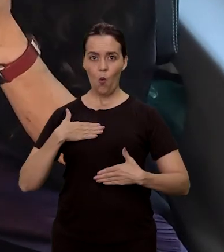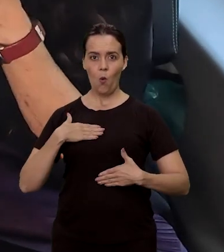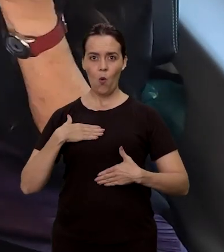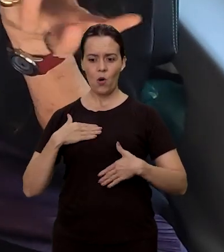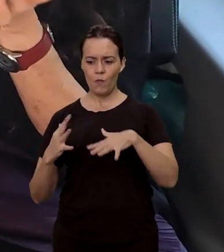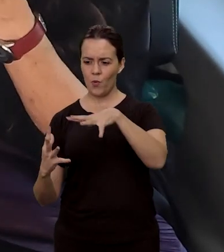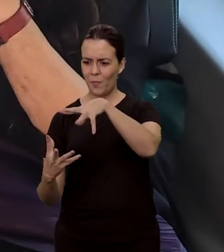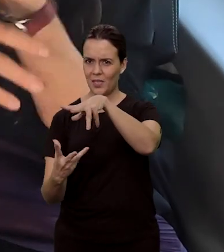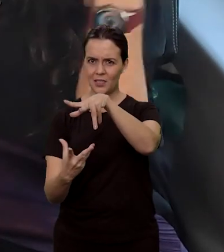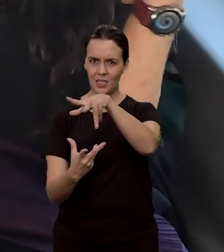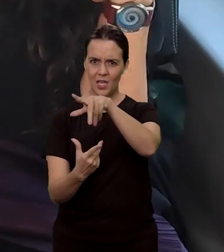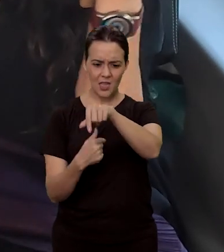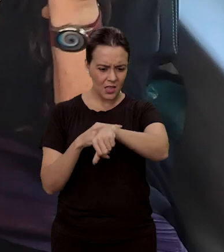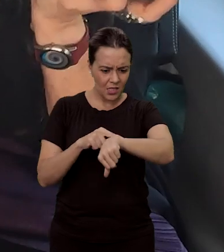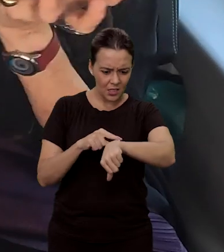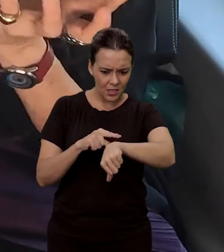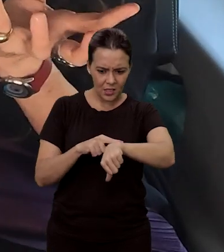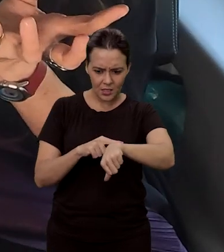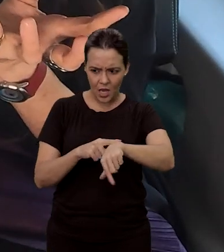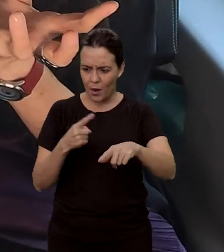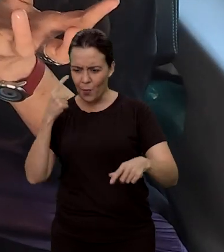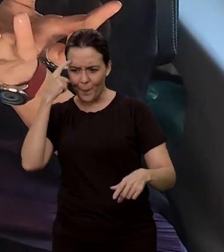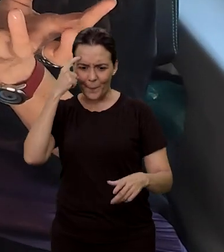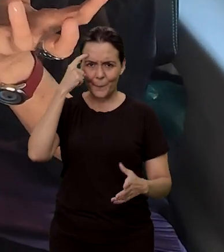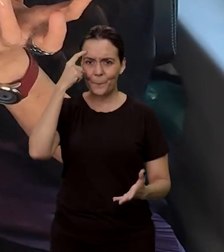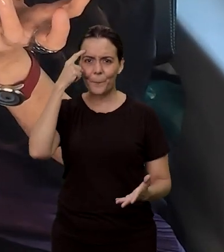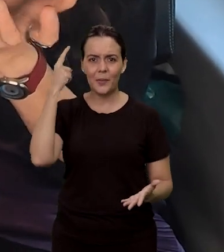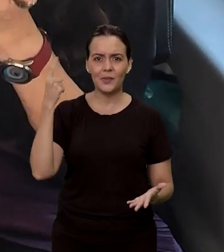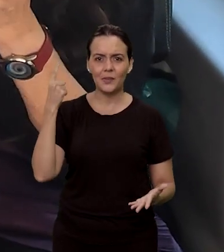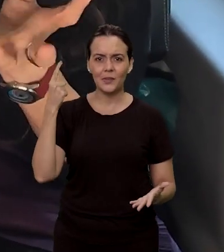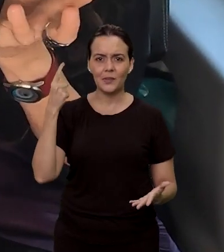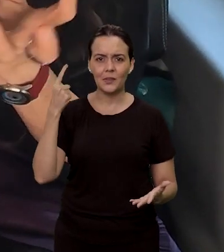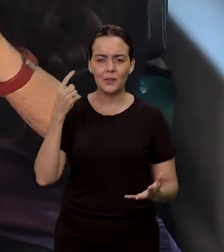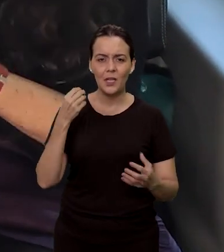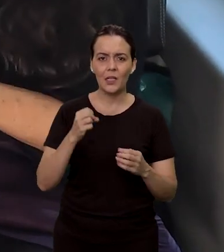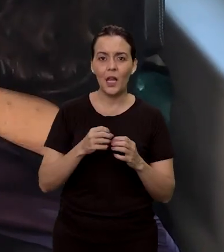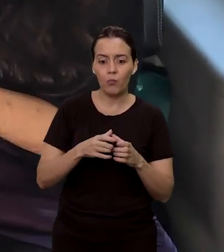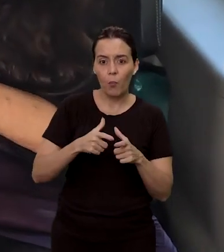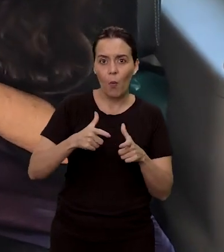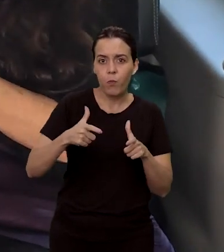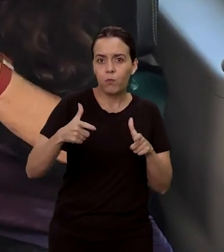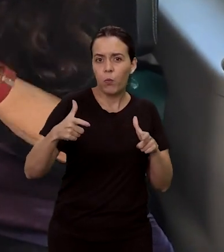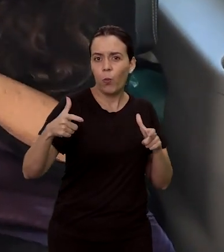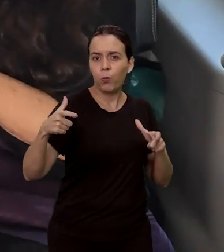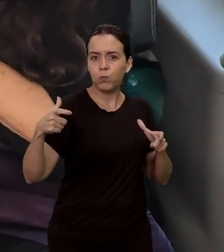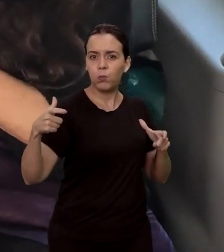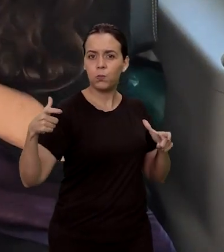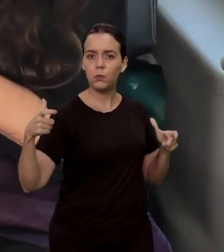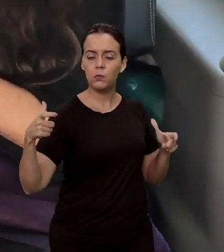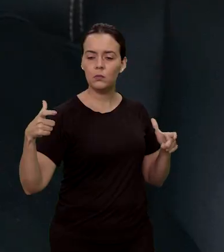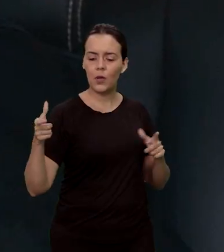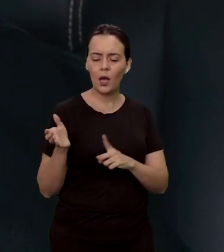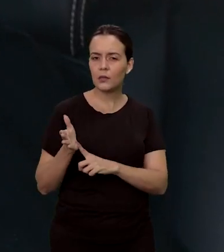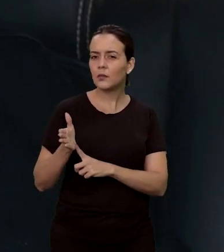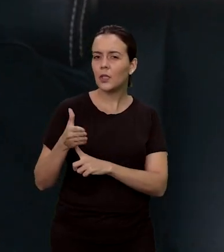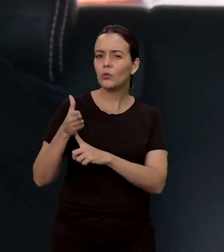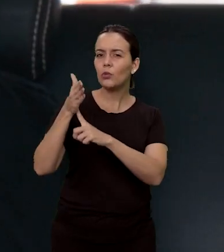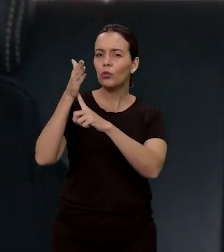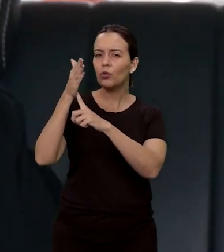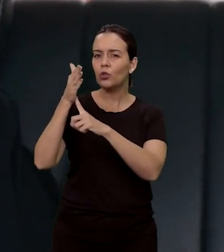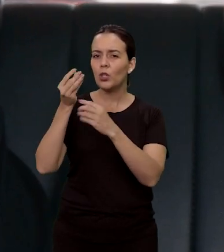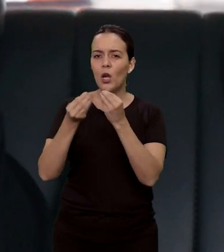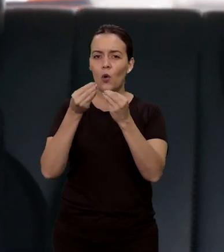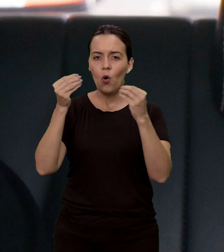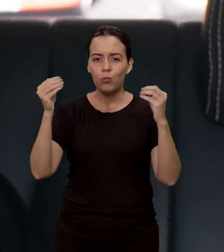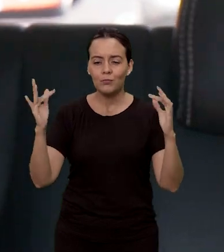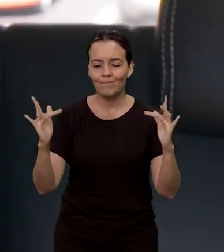visão de exponencialidade. Dentro de dinâmicas exponenciais. E aí a tecnologia pode fazer essa ponte. O